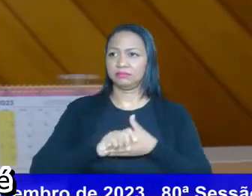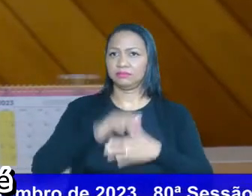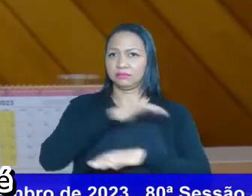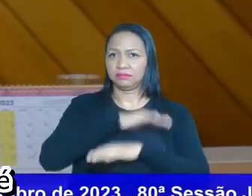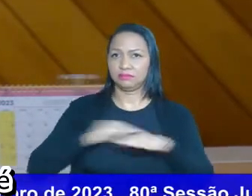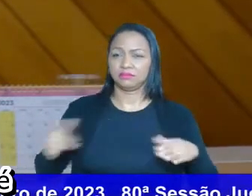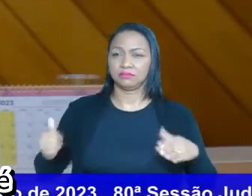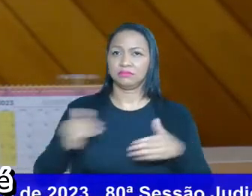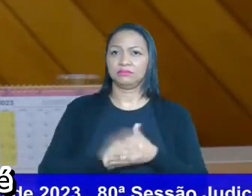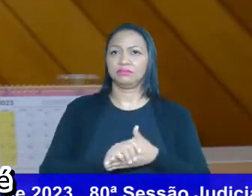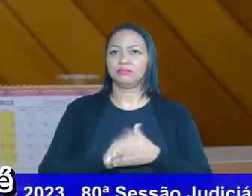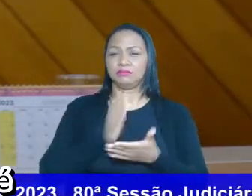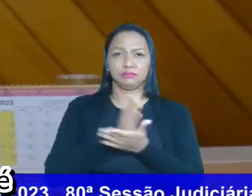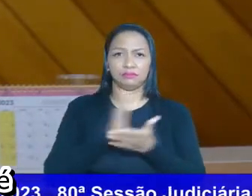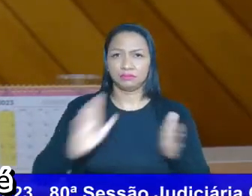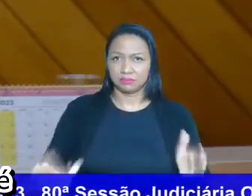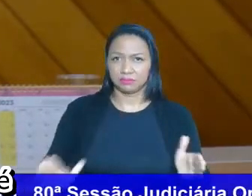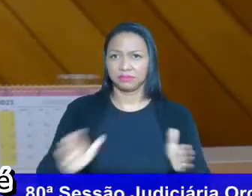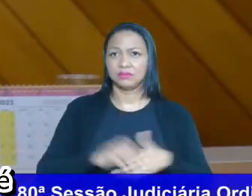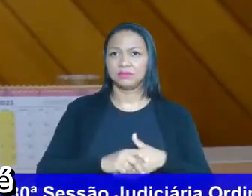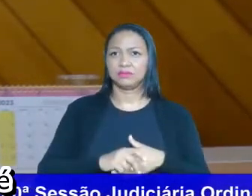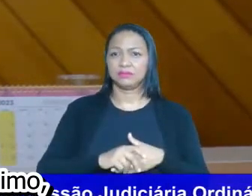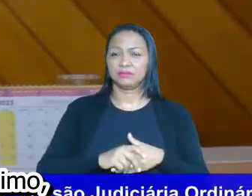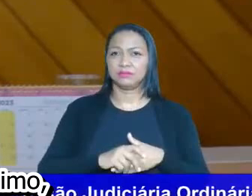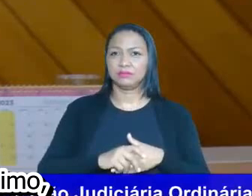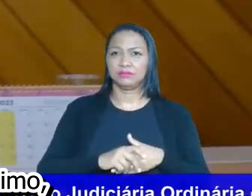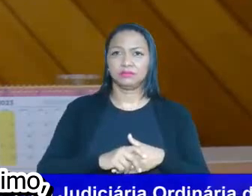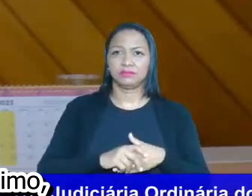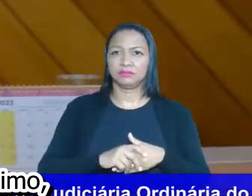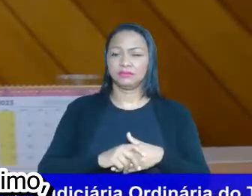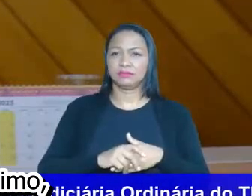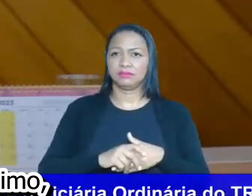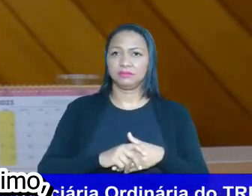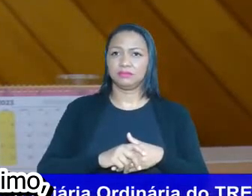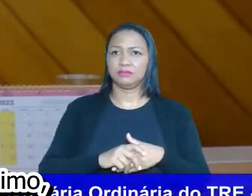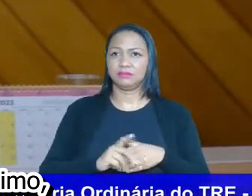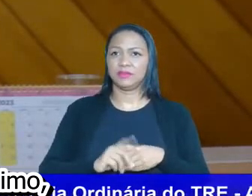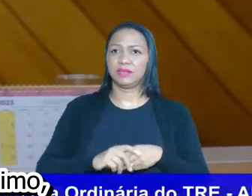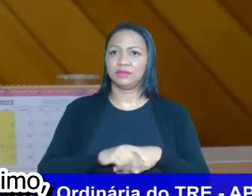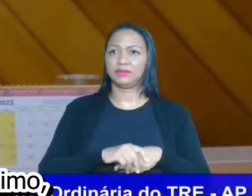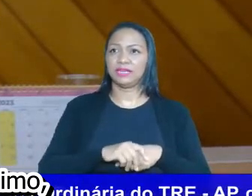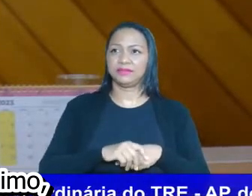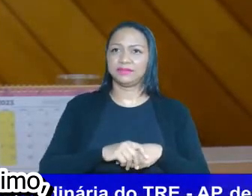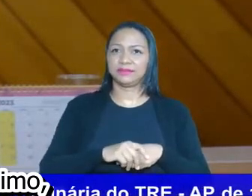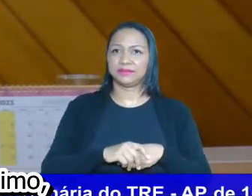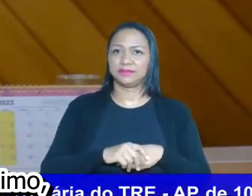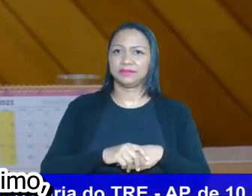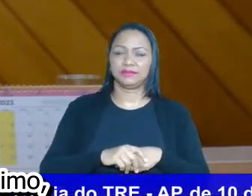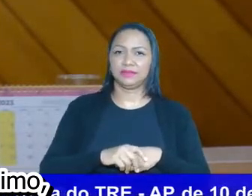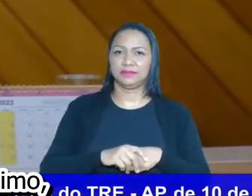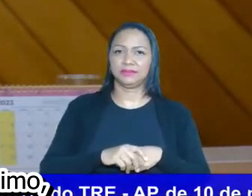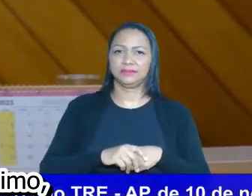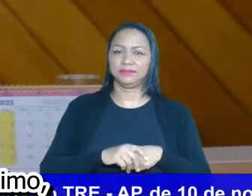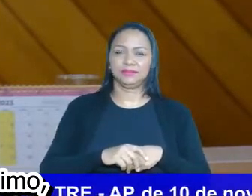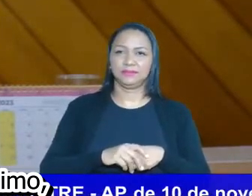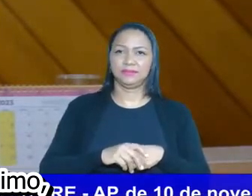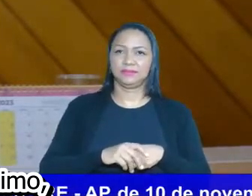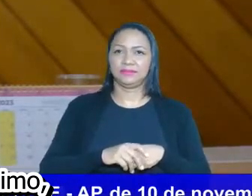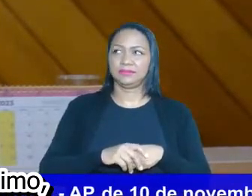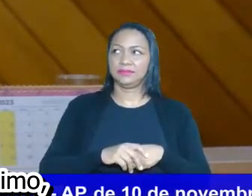chamado e não suprir, aí sim, aí é o caso de reprovação ou, do mais,